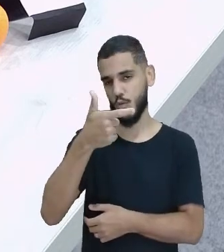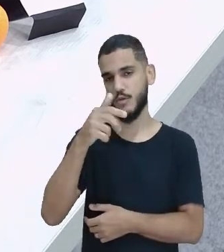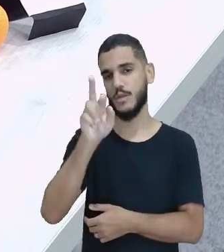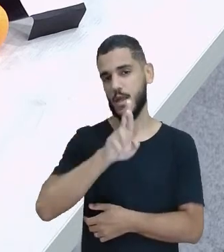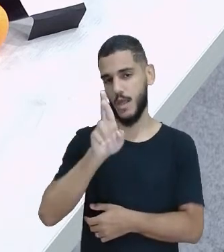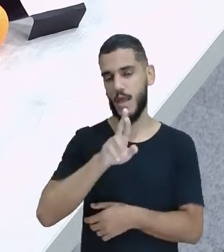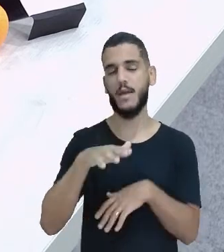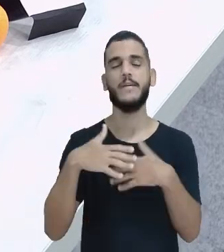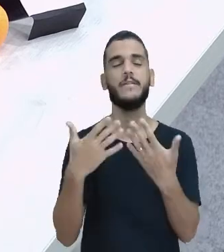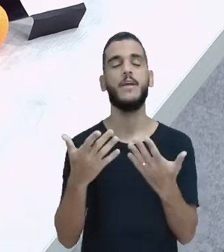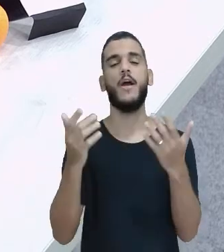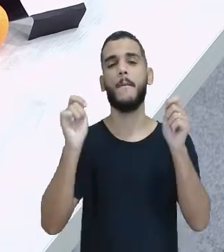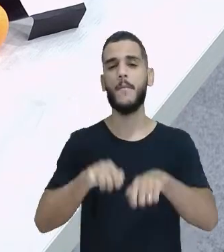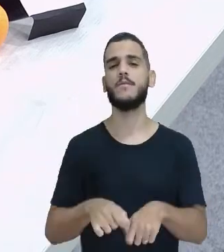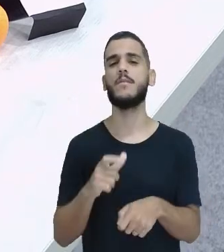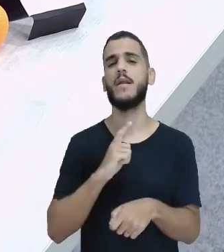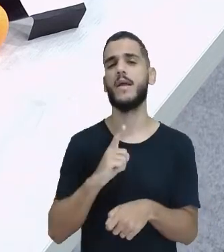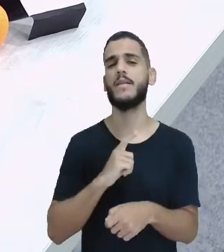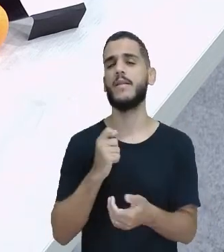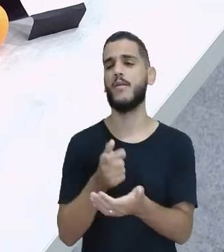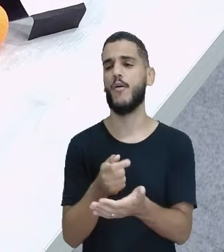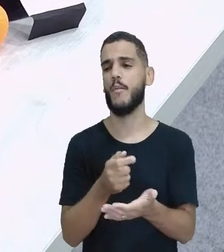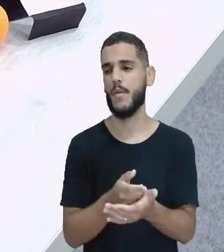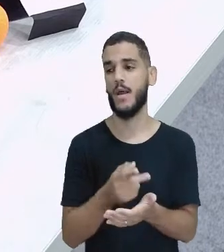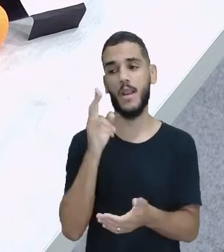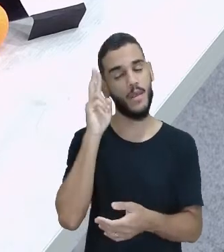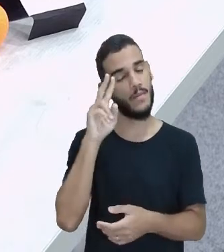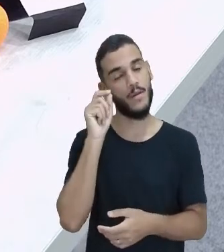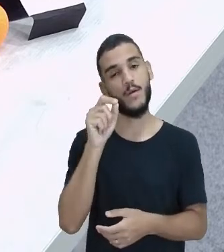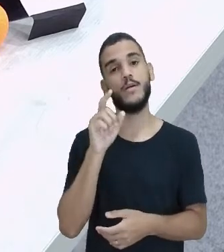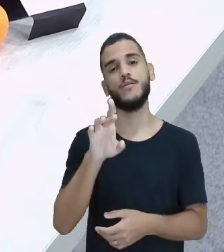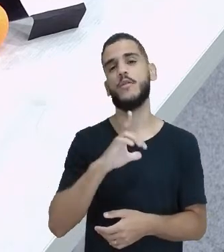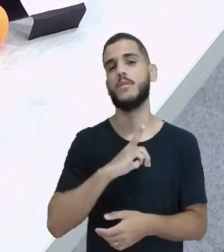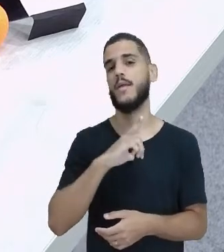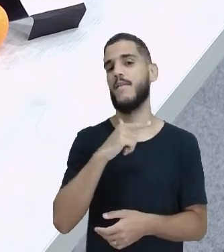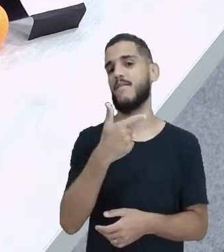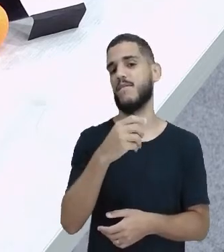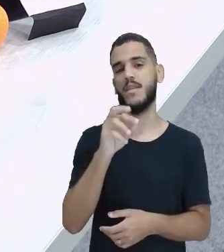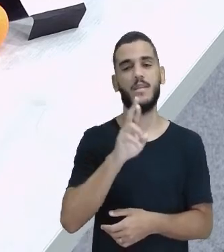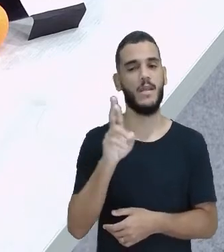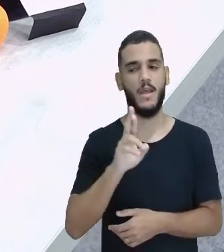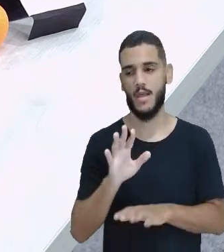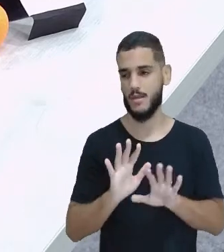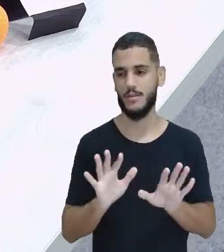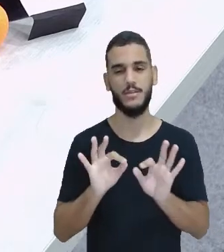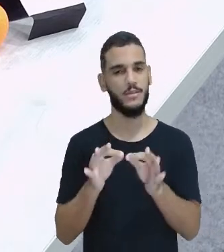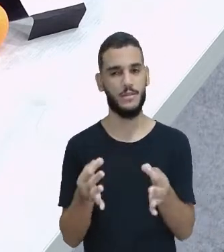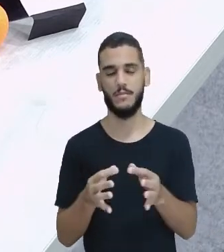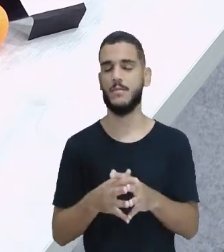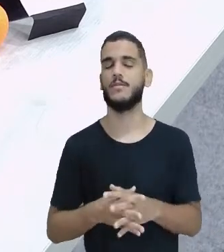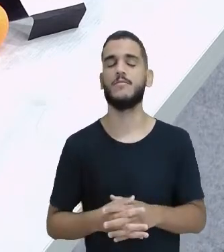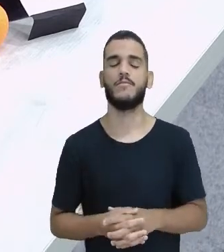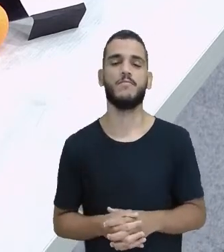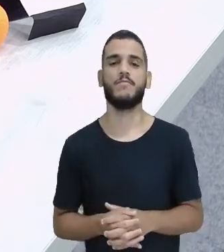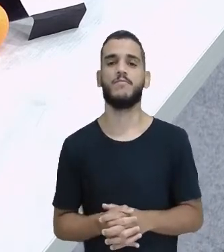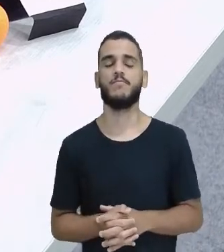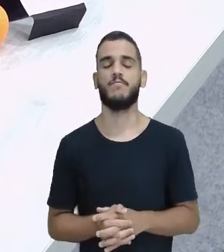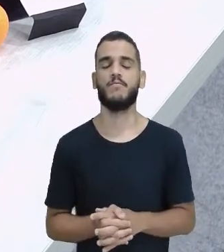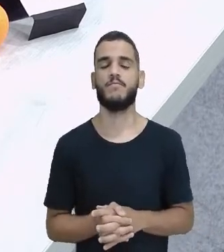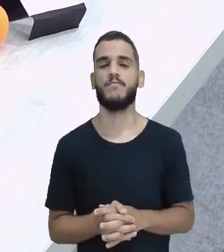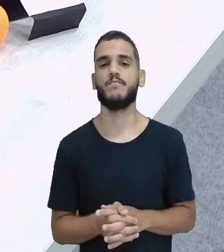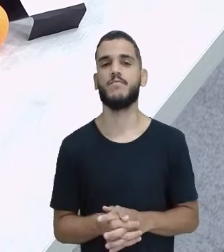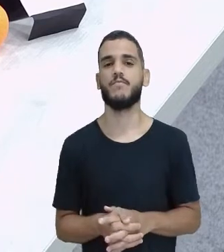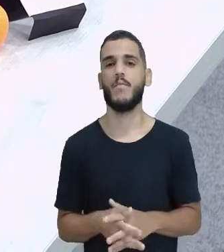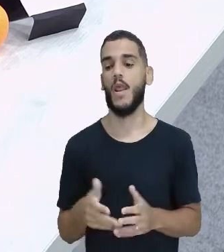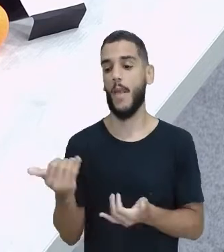mais eu posso levar além do suco? Lembrando que eu só tenho R$ 20,00, tá? Para comprar aqui alguma coisa. Contem aí para